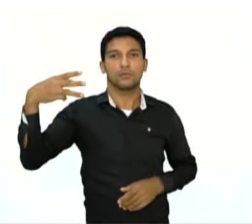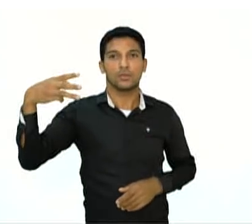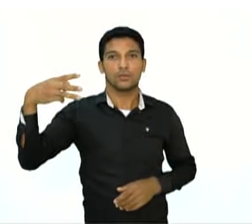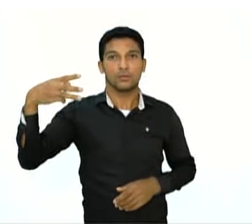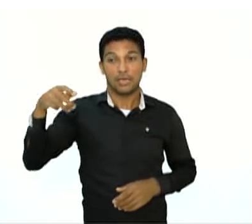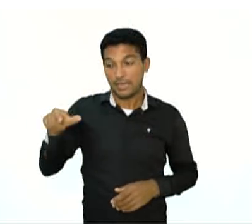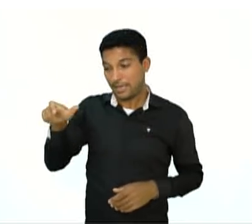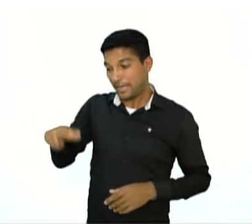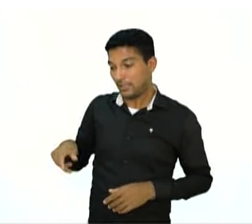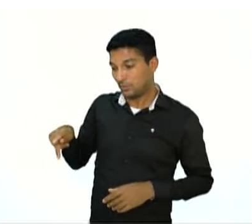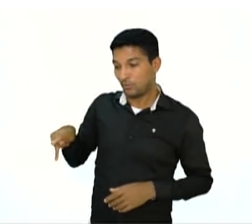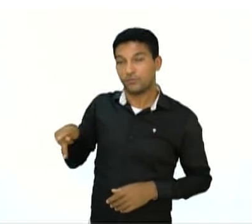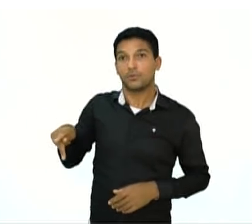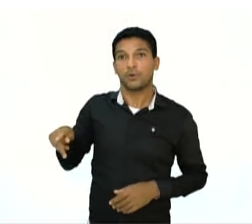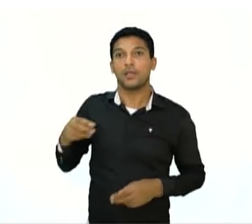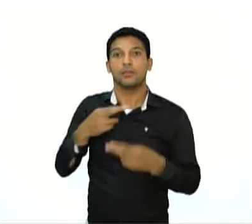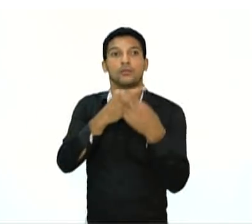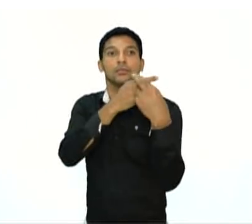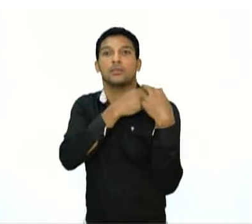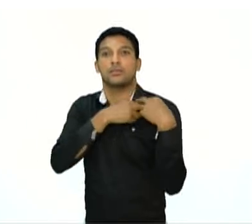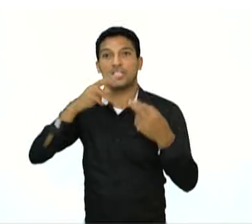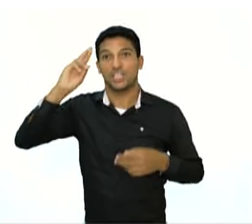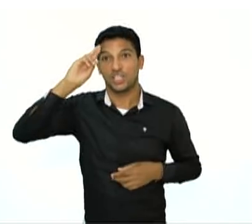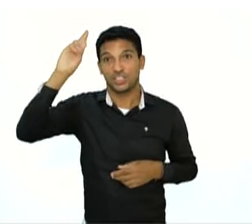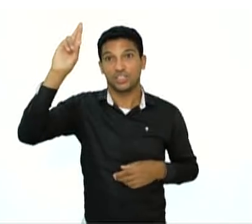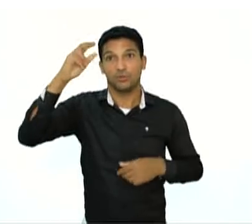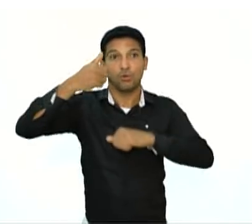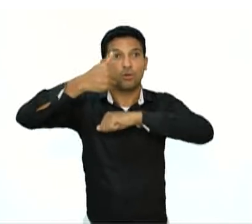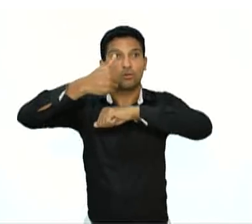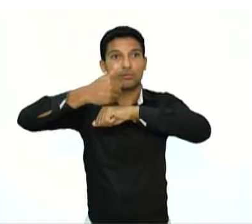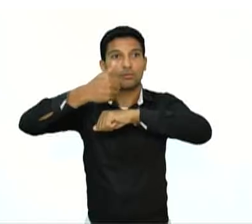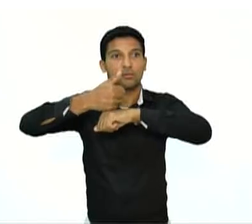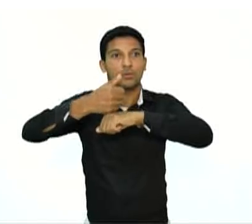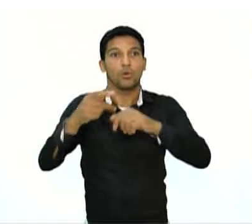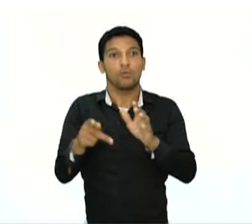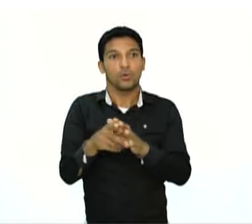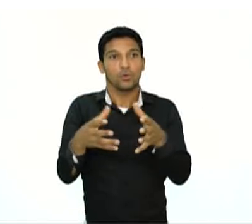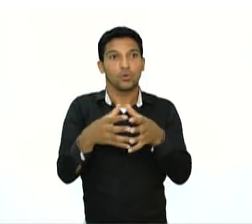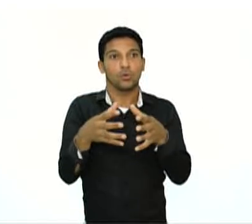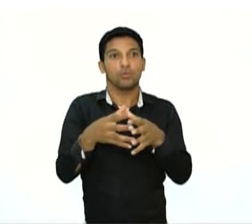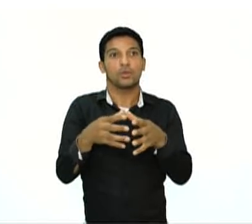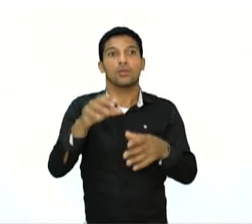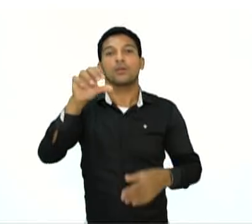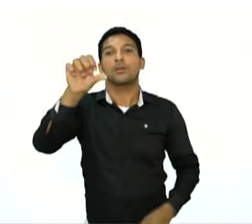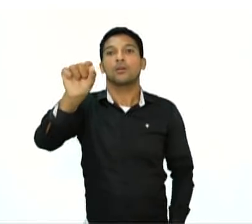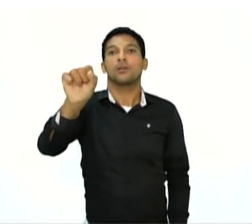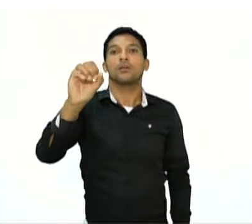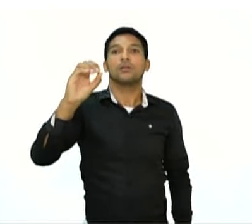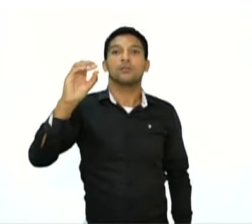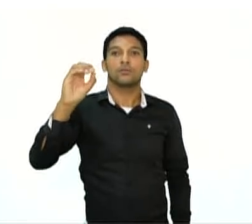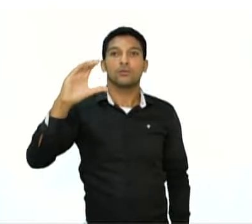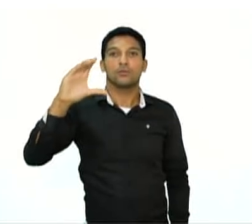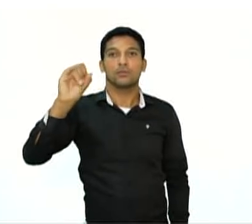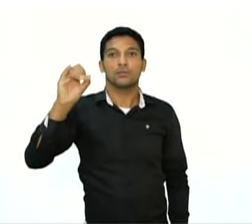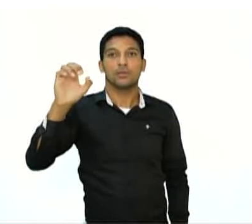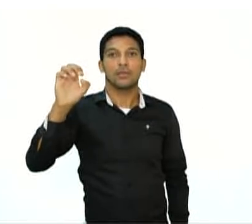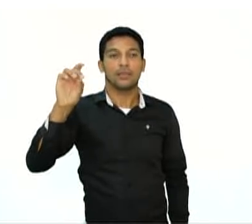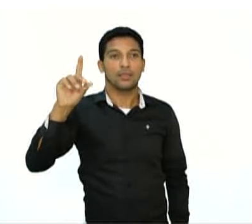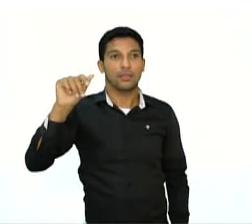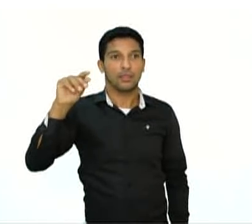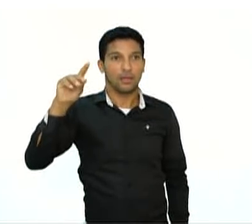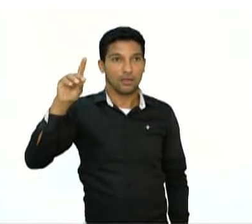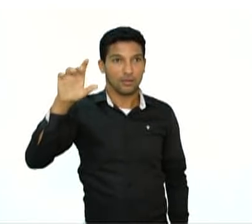que A. Dedicou-se exclusivamente ao ensino das elites de Paranaguá. B. Ensinou cativos e libertos de diferentes grupos